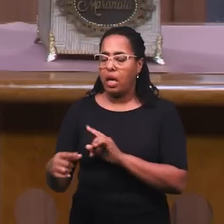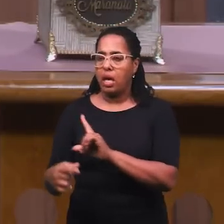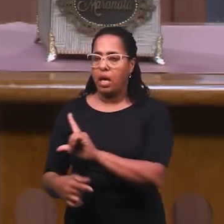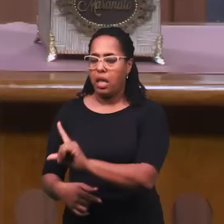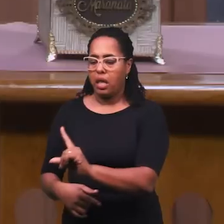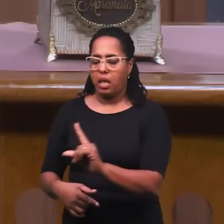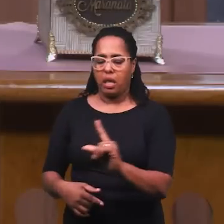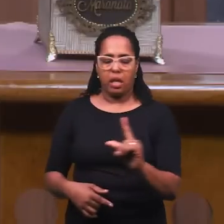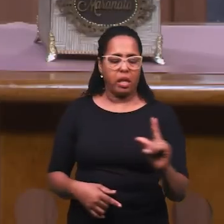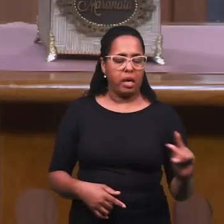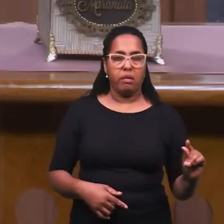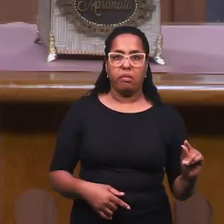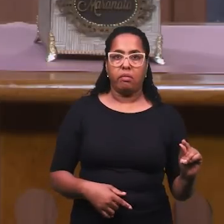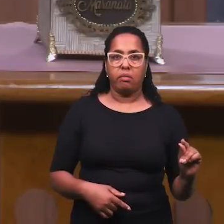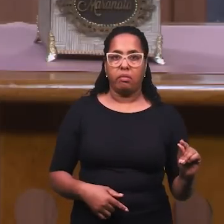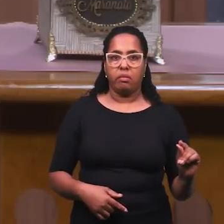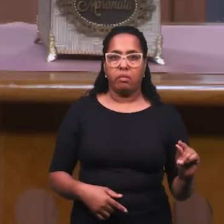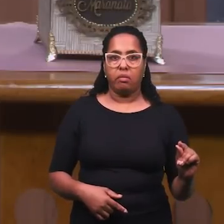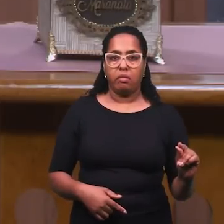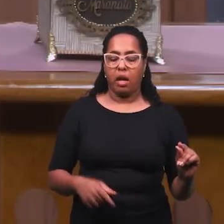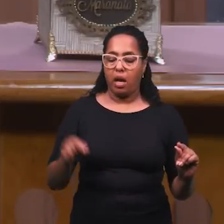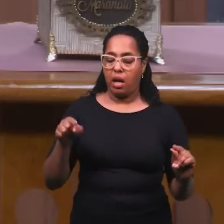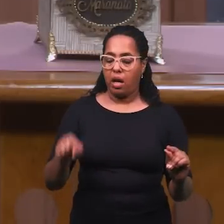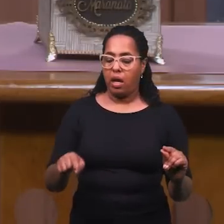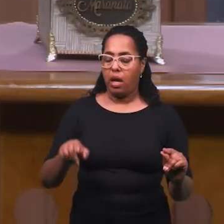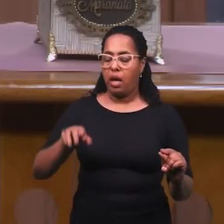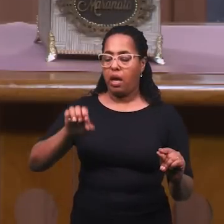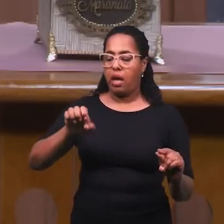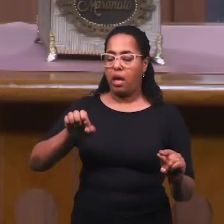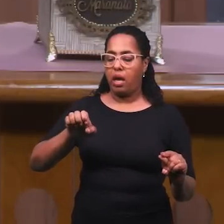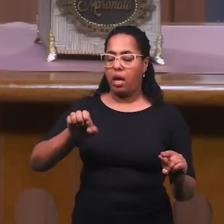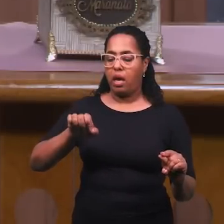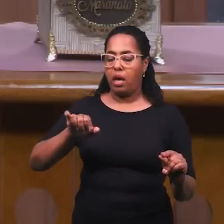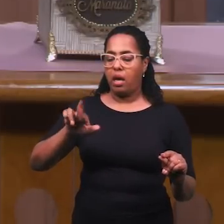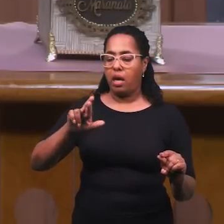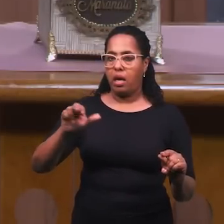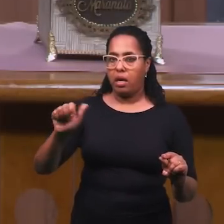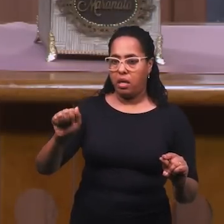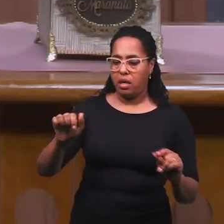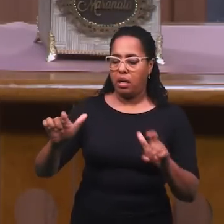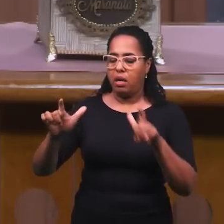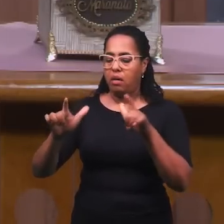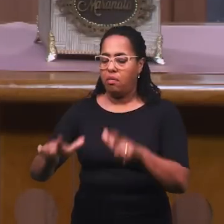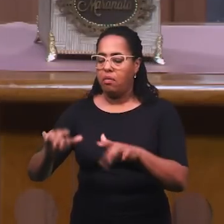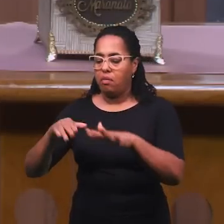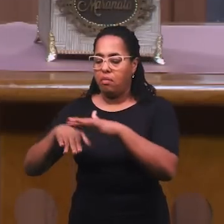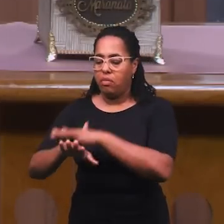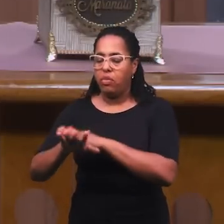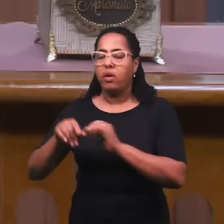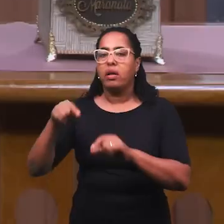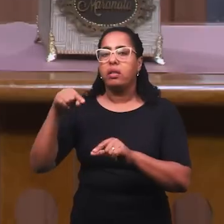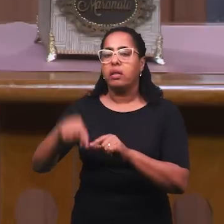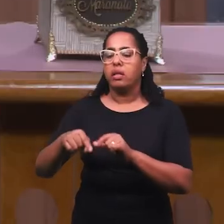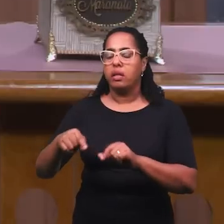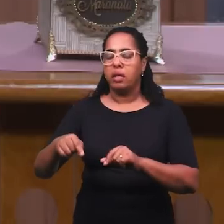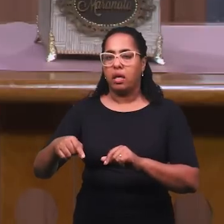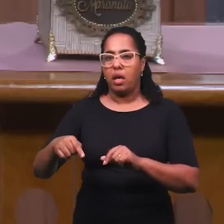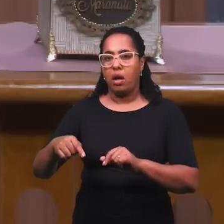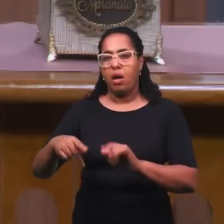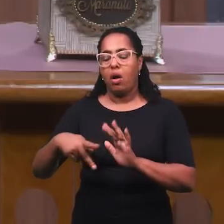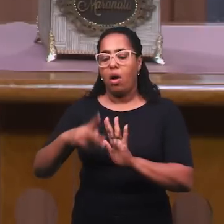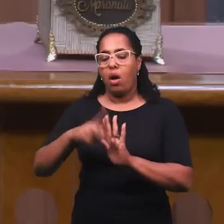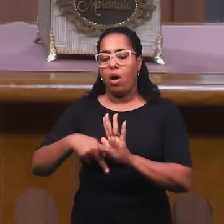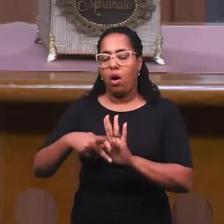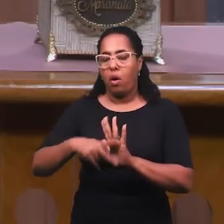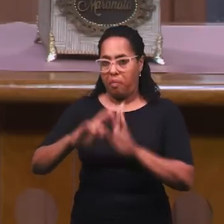que ele sai da eira. Ou seja, a eira eram os seus projetos pessoais.